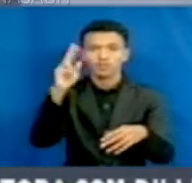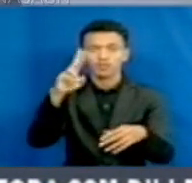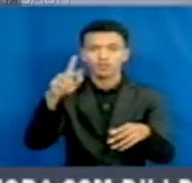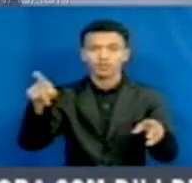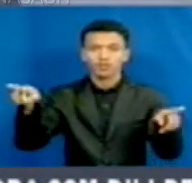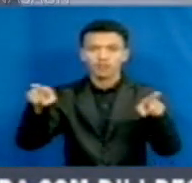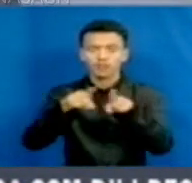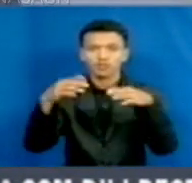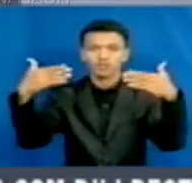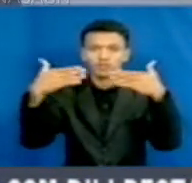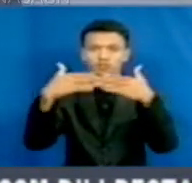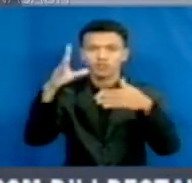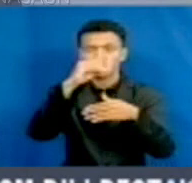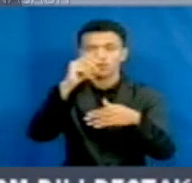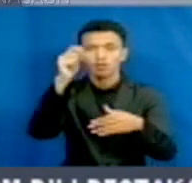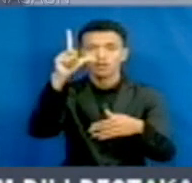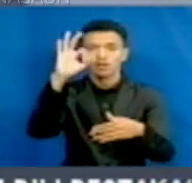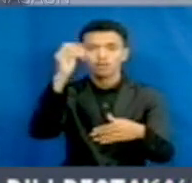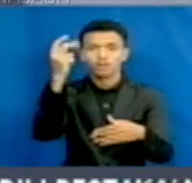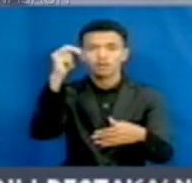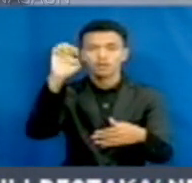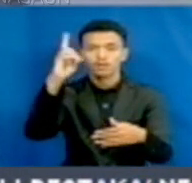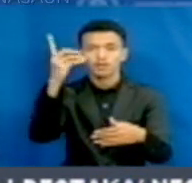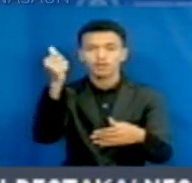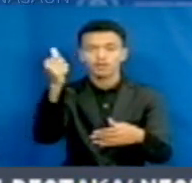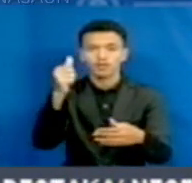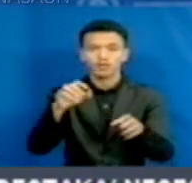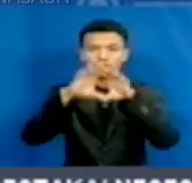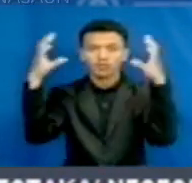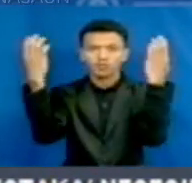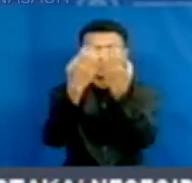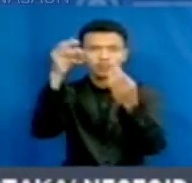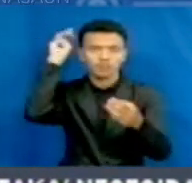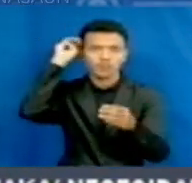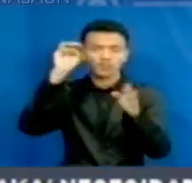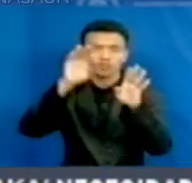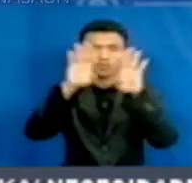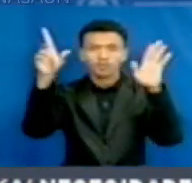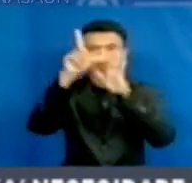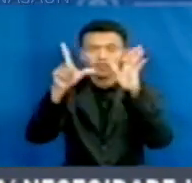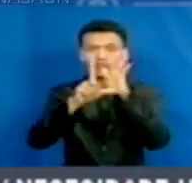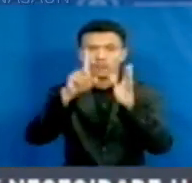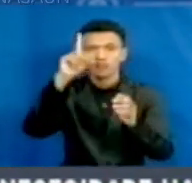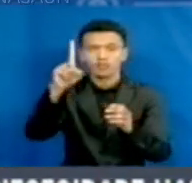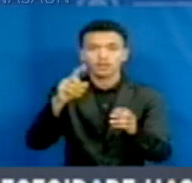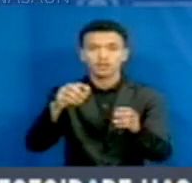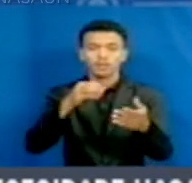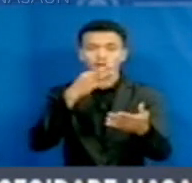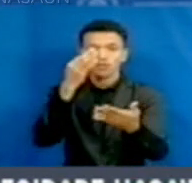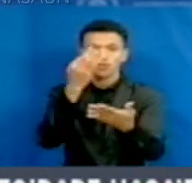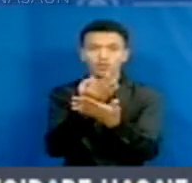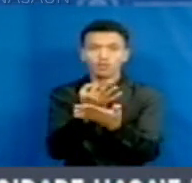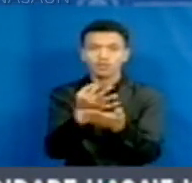Hanessan, fronteira no Alfândega. Firmei o Conselho de Ministros aprova a proposta do projeto de decreto lei da. Aprovação para subsídio e